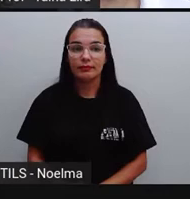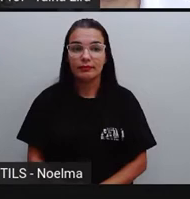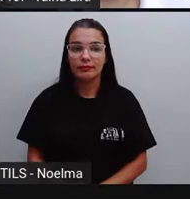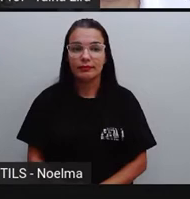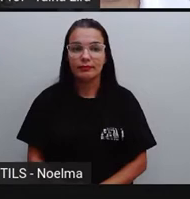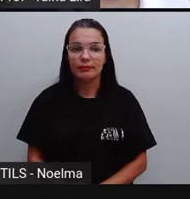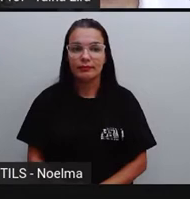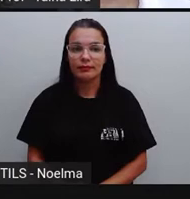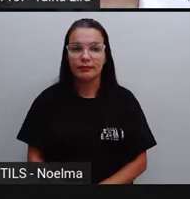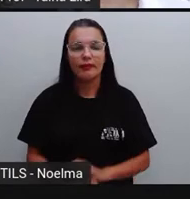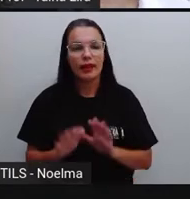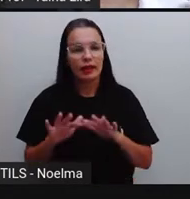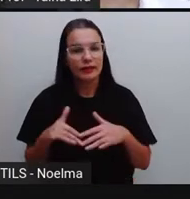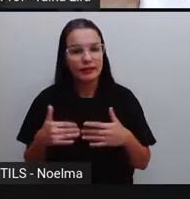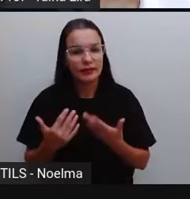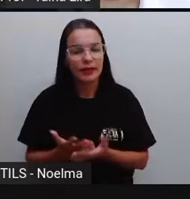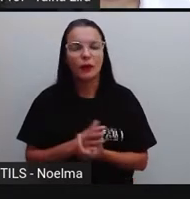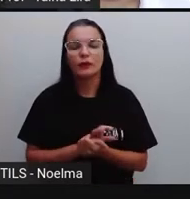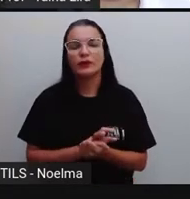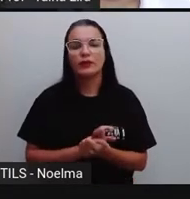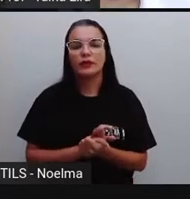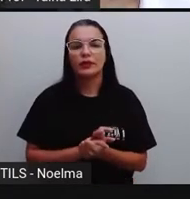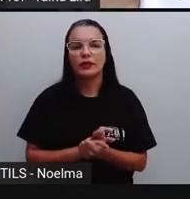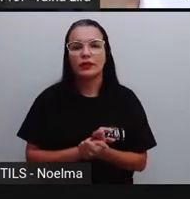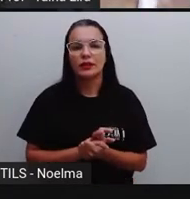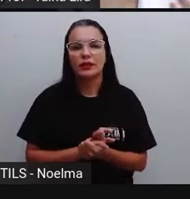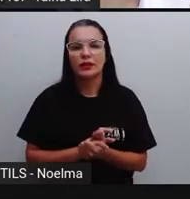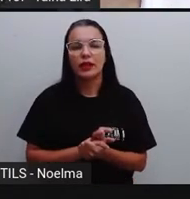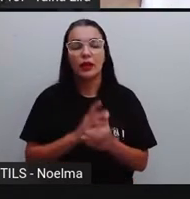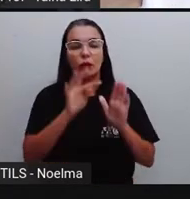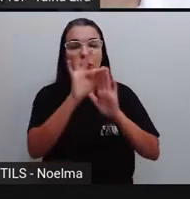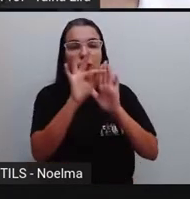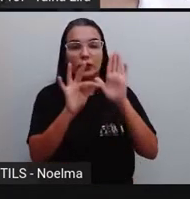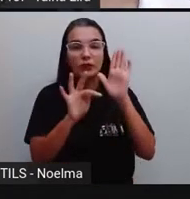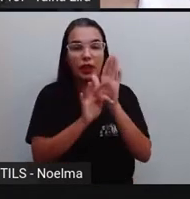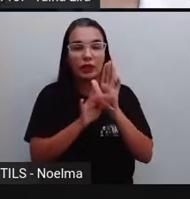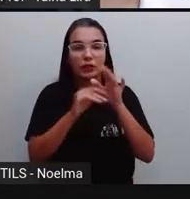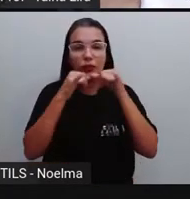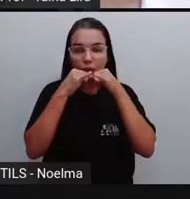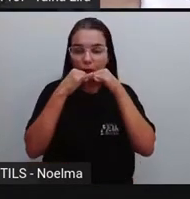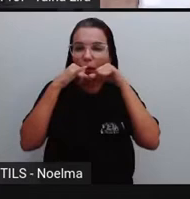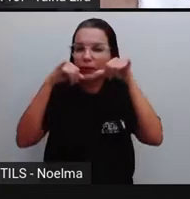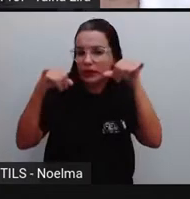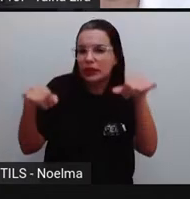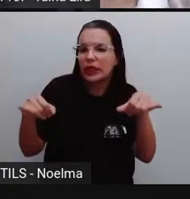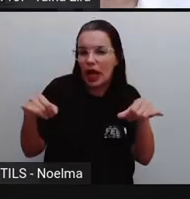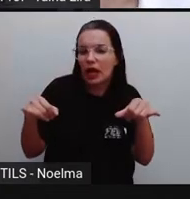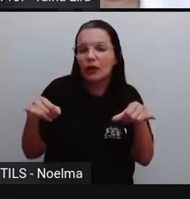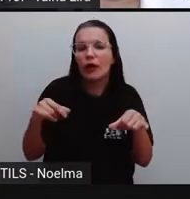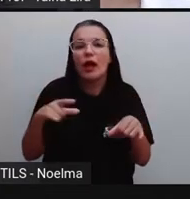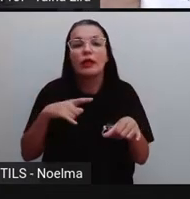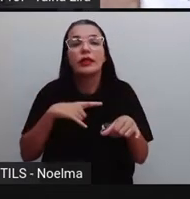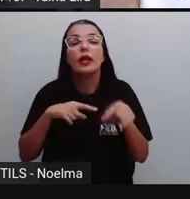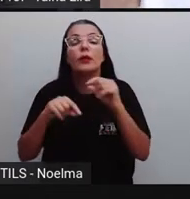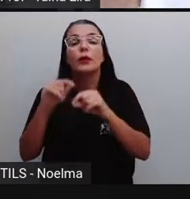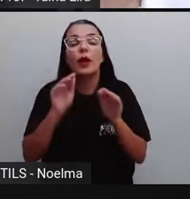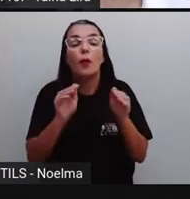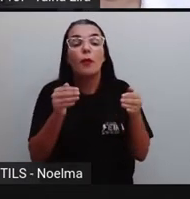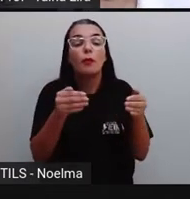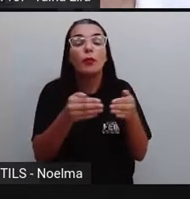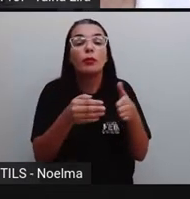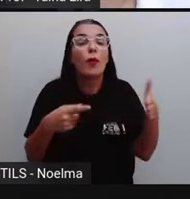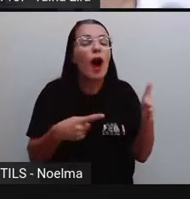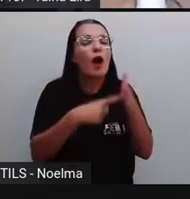Então, a gente sabe que os textos publicitários, né, eles têm um público-alvo. Então,